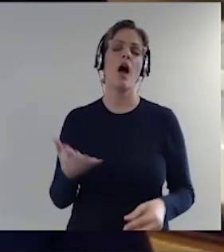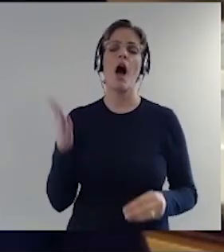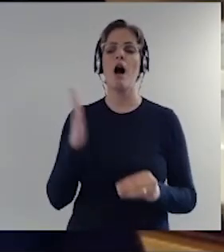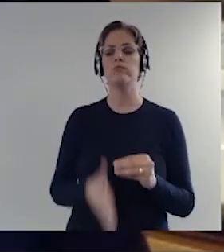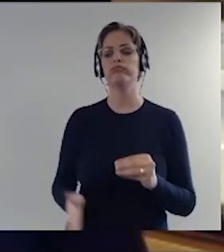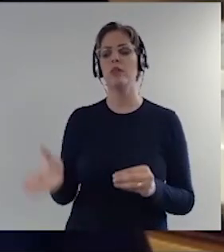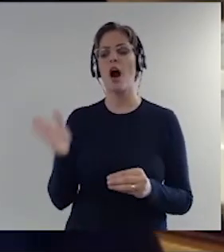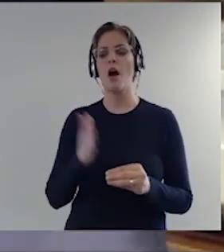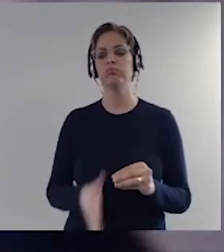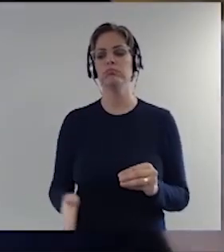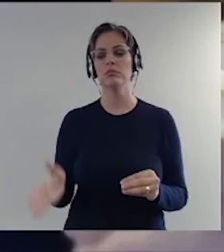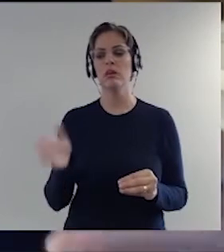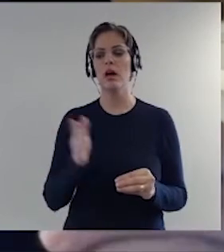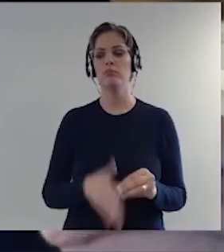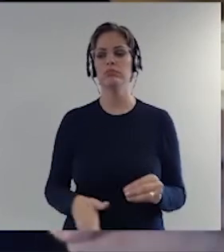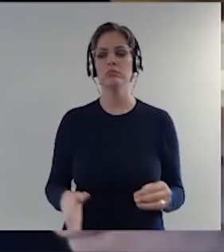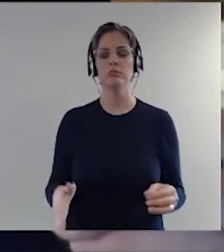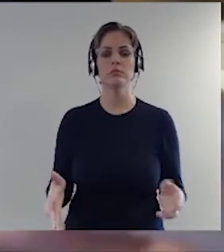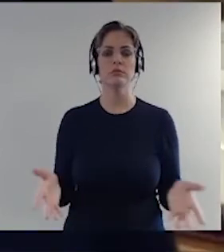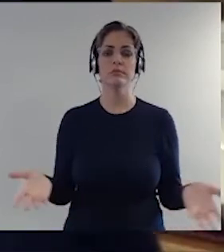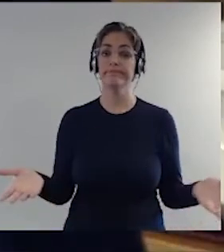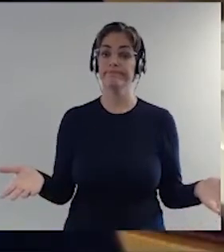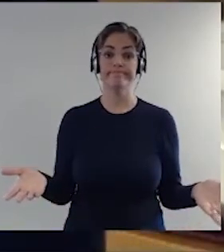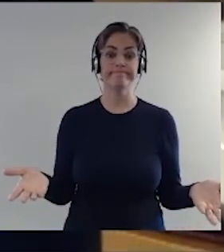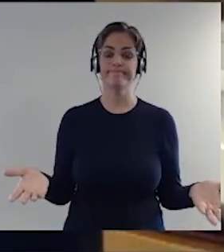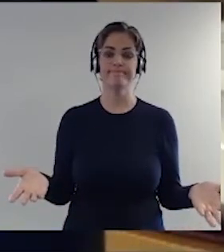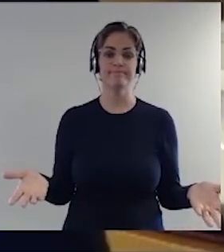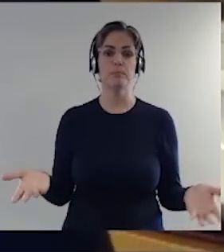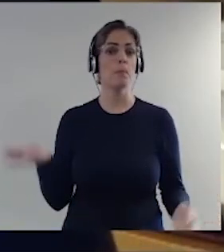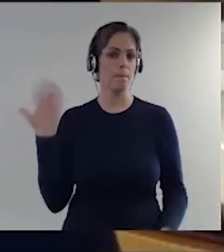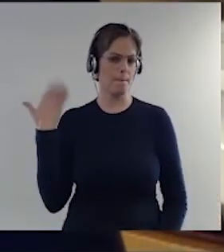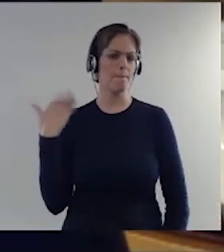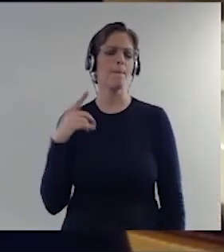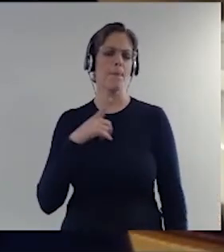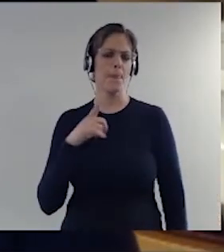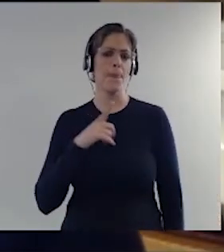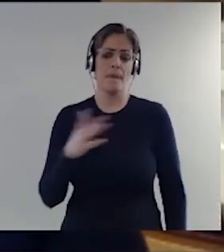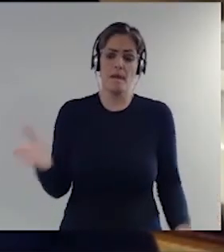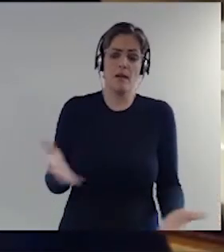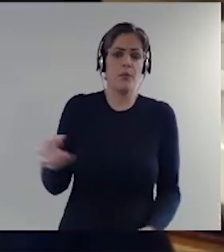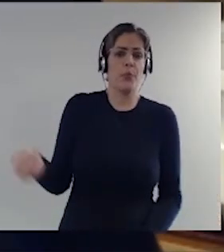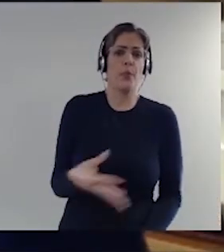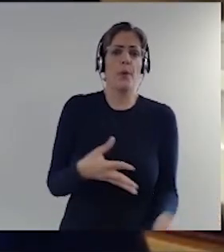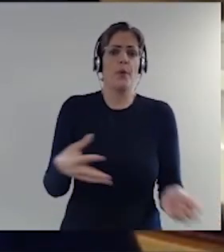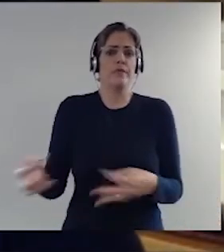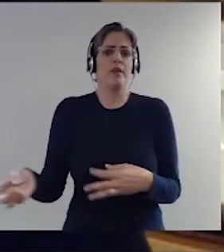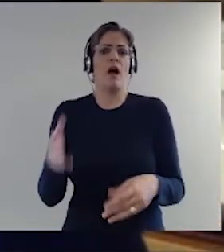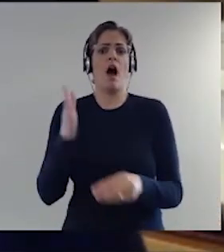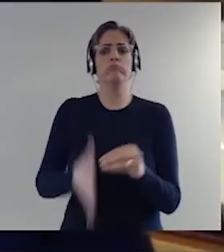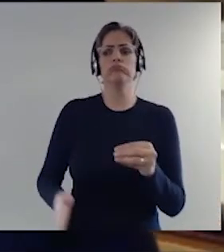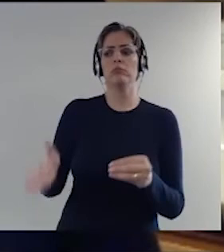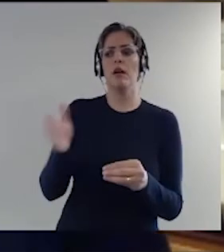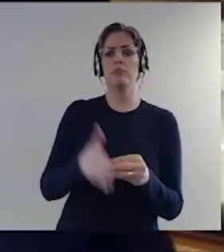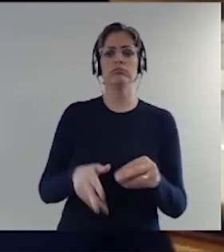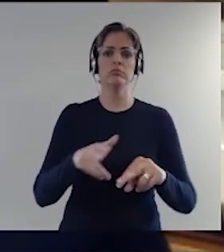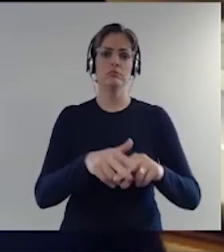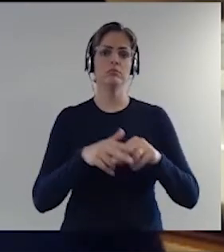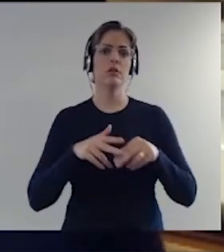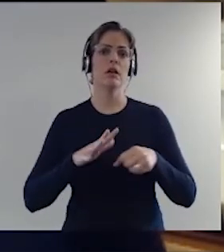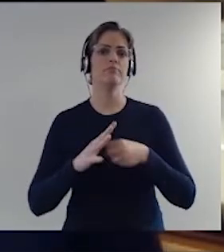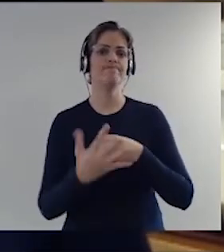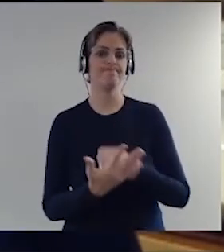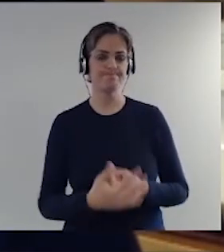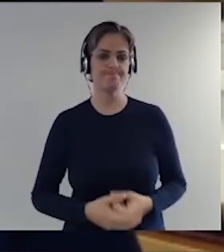assim, que surgiam em tempos normais e que agora novas desculpas vêm surgindo em tempos atípicos de